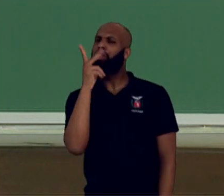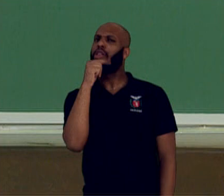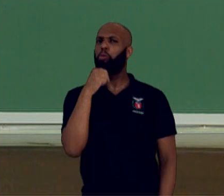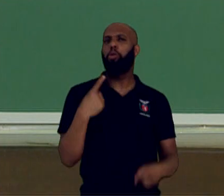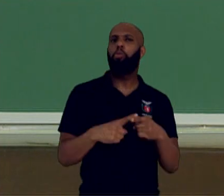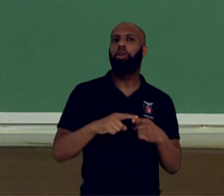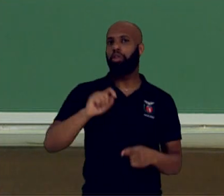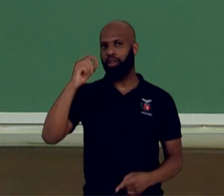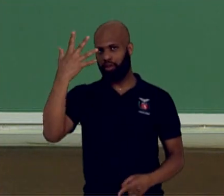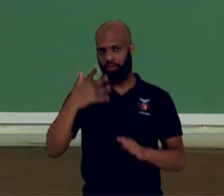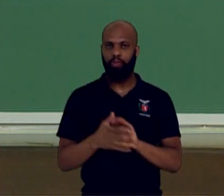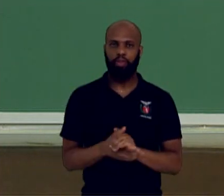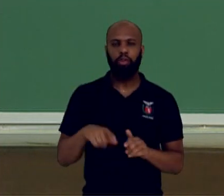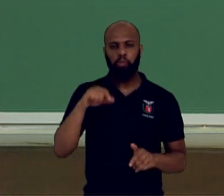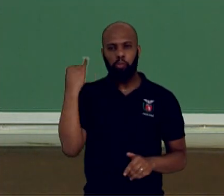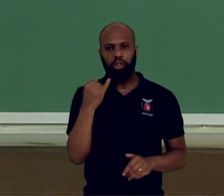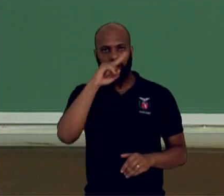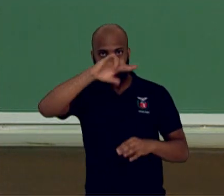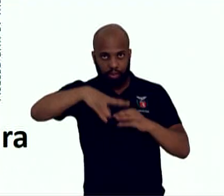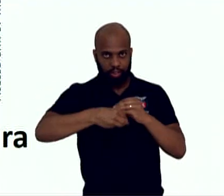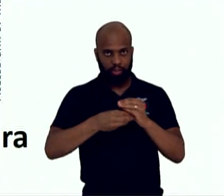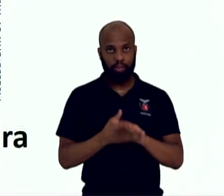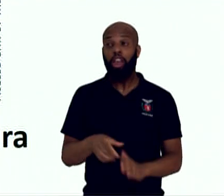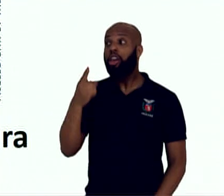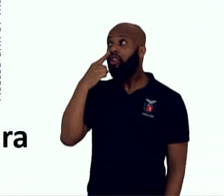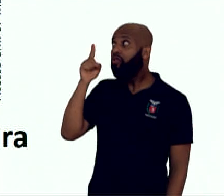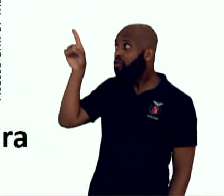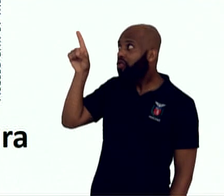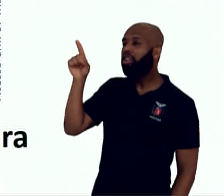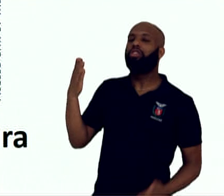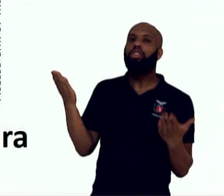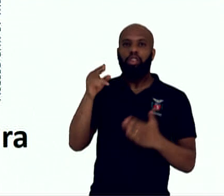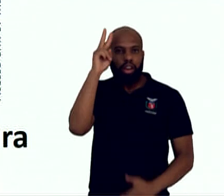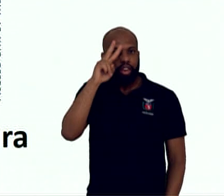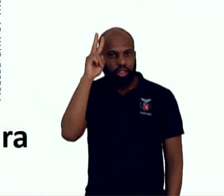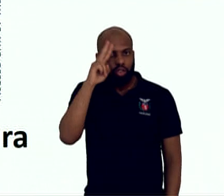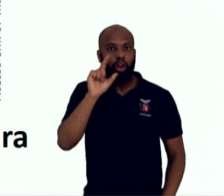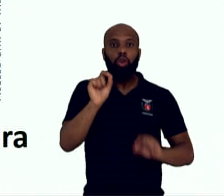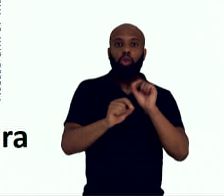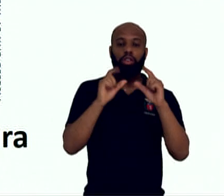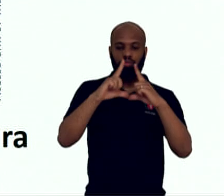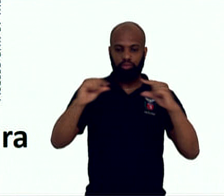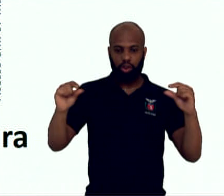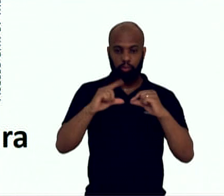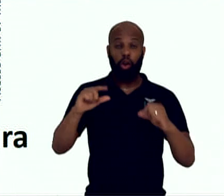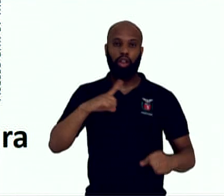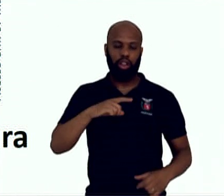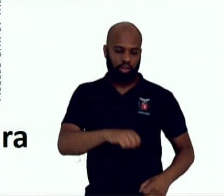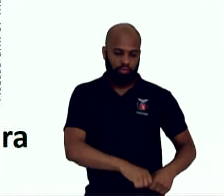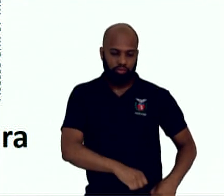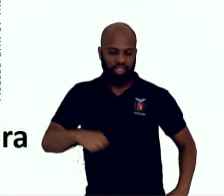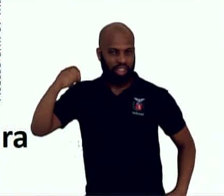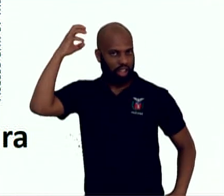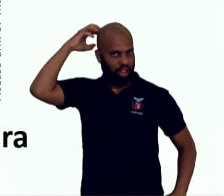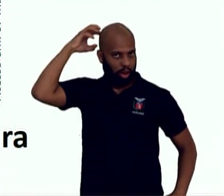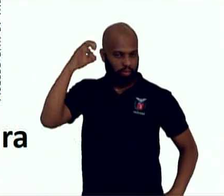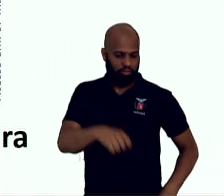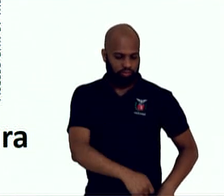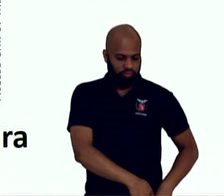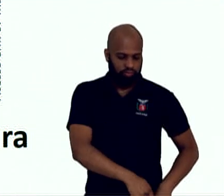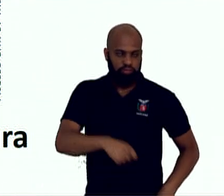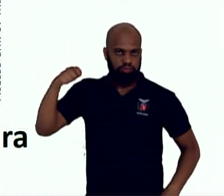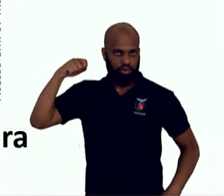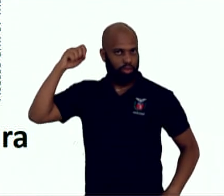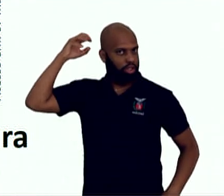pouco a história do Japão. Aqui uma imagem de um samurai com a sua armadura típica dos guerreiros